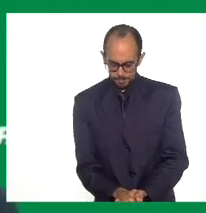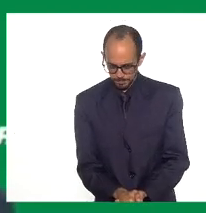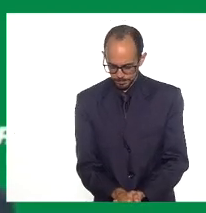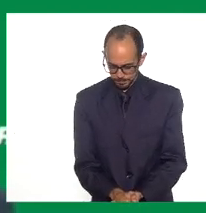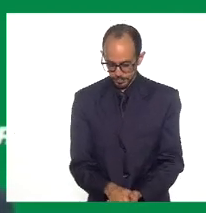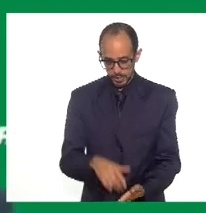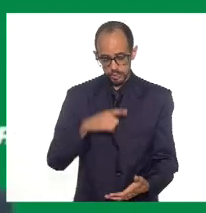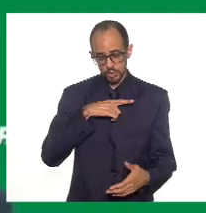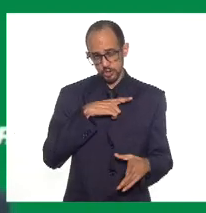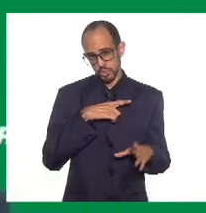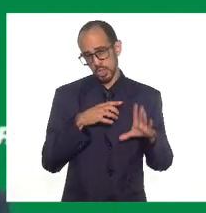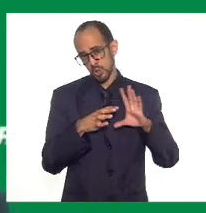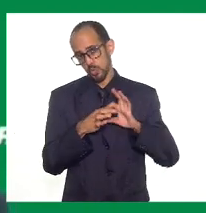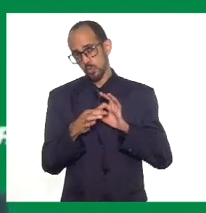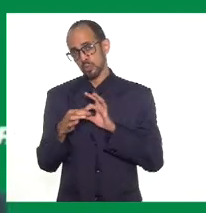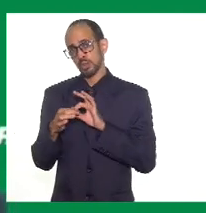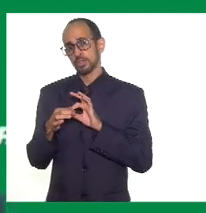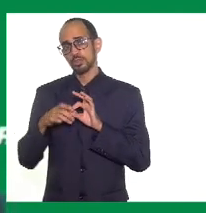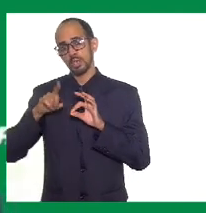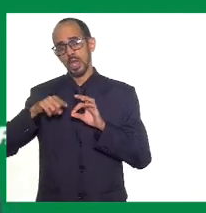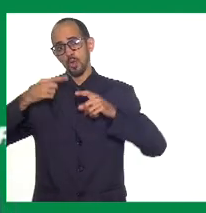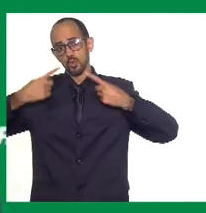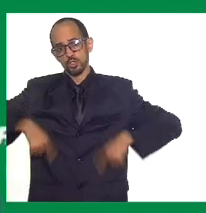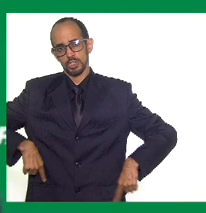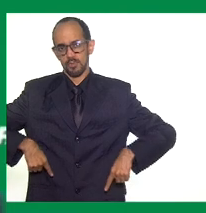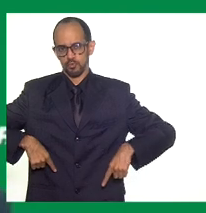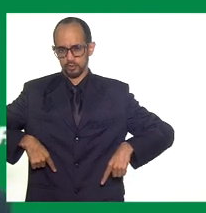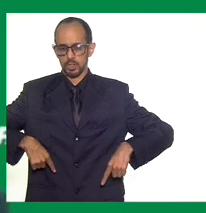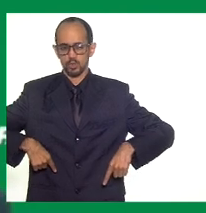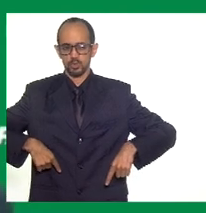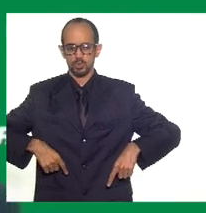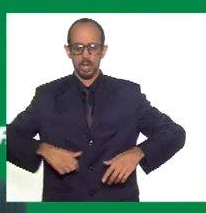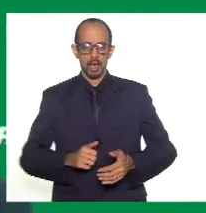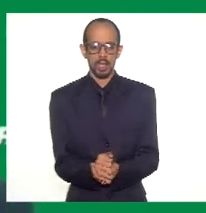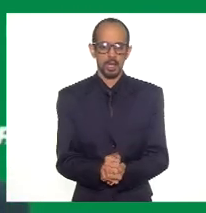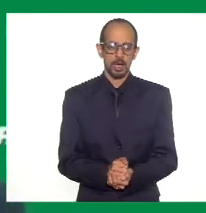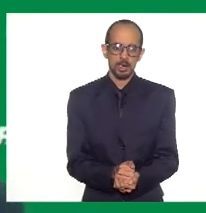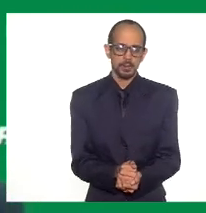um cenário bastante desafiador, né, pela frente aí